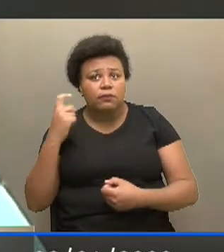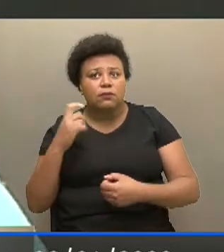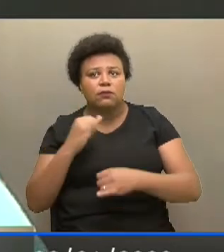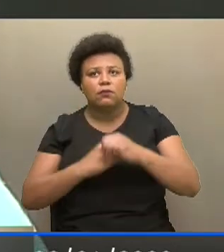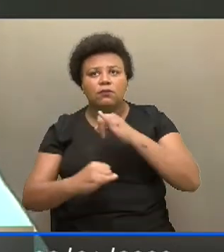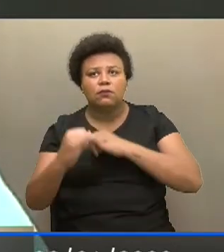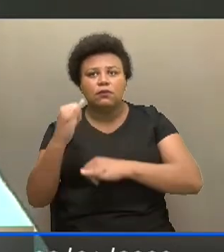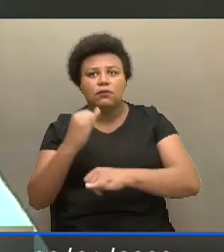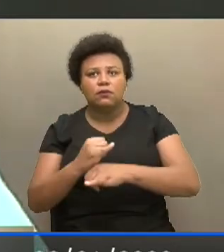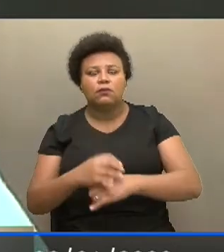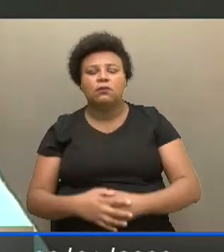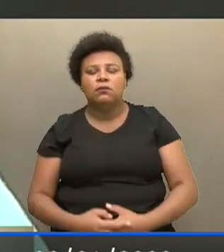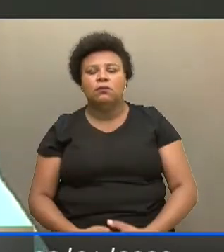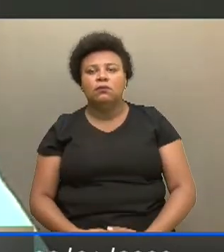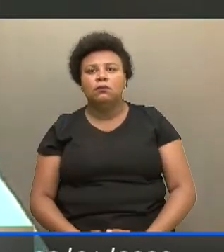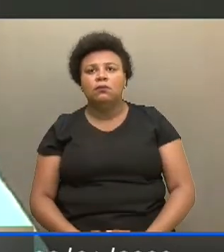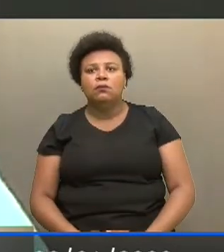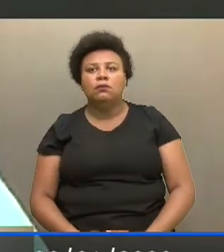aí?